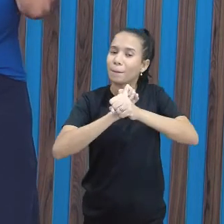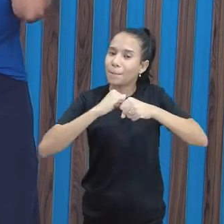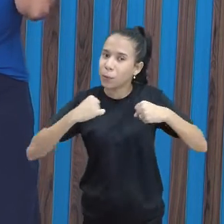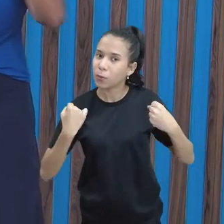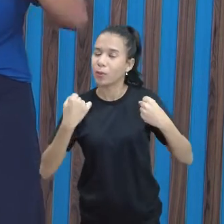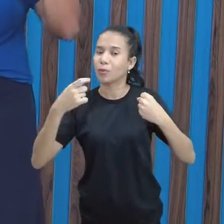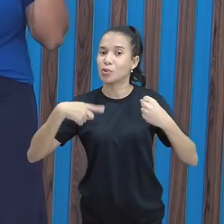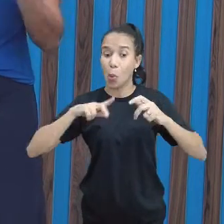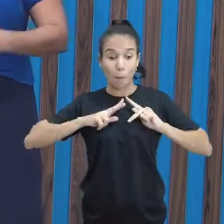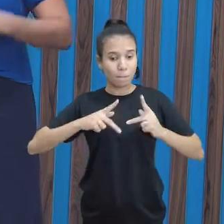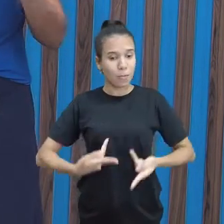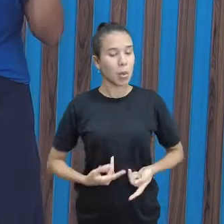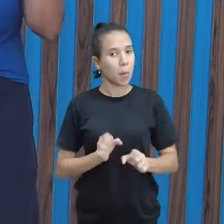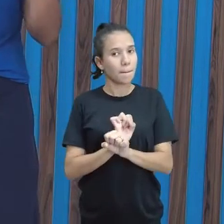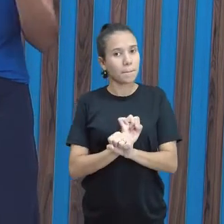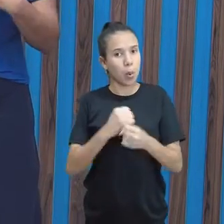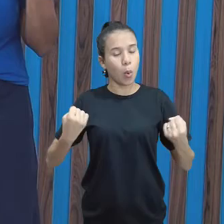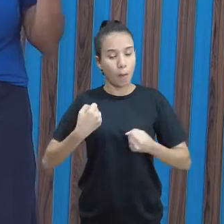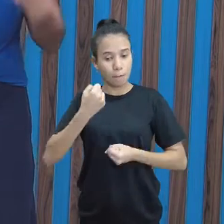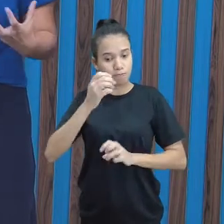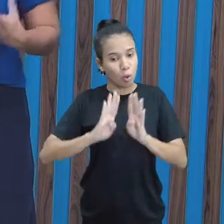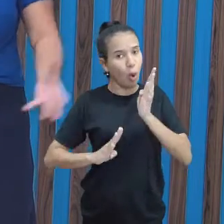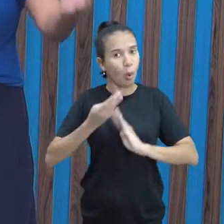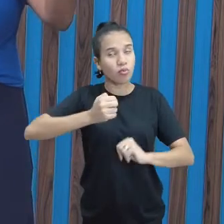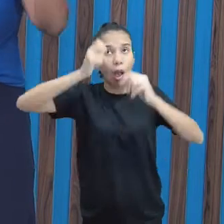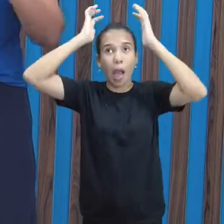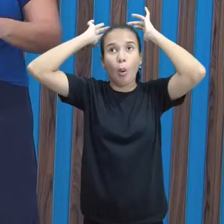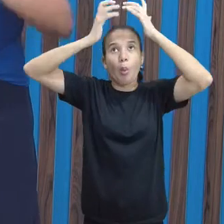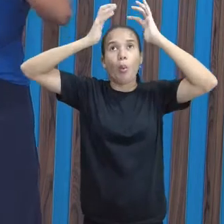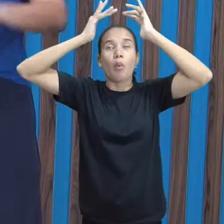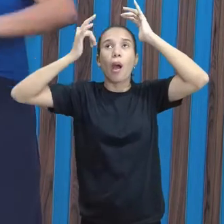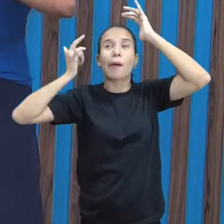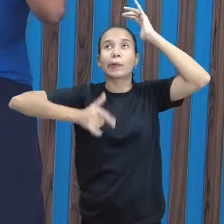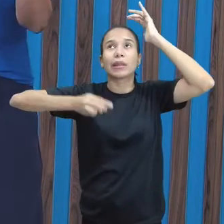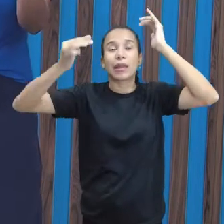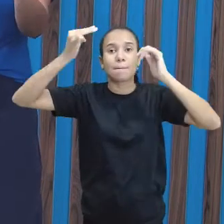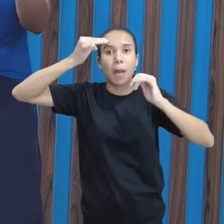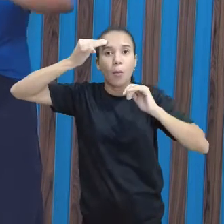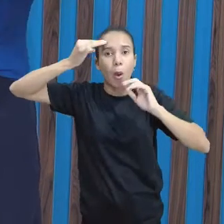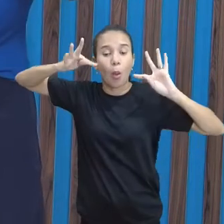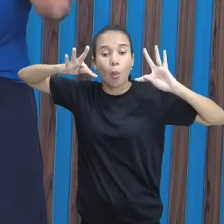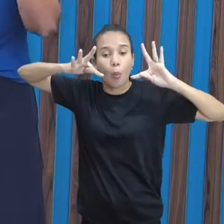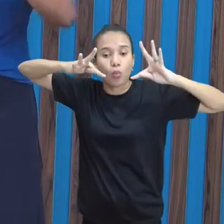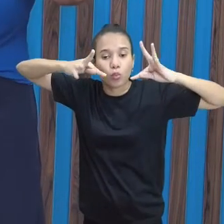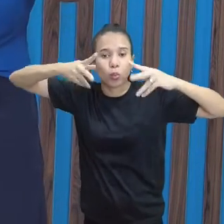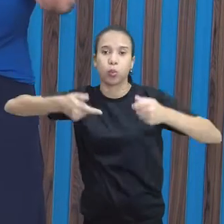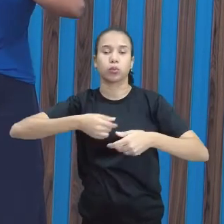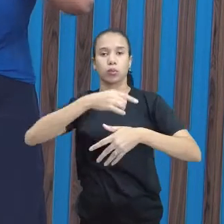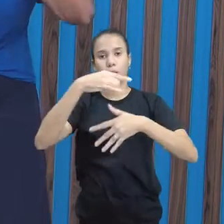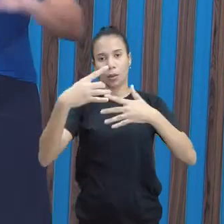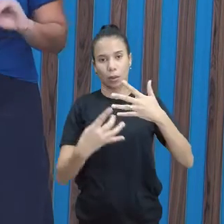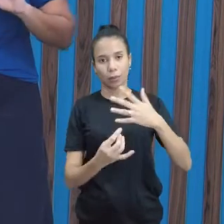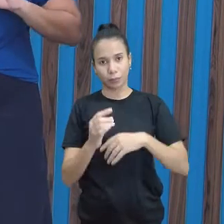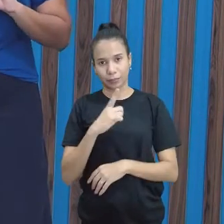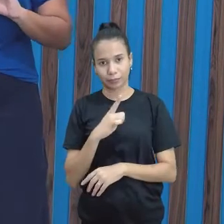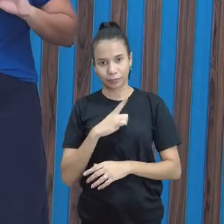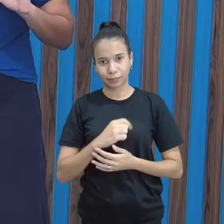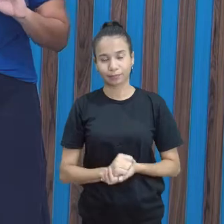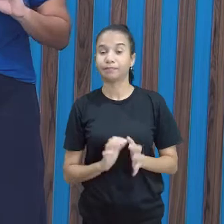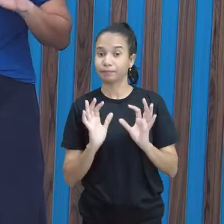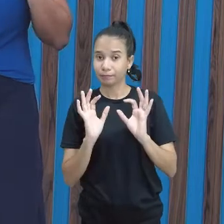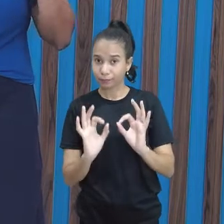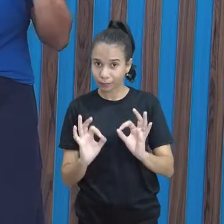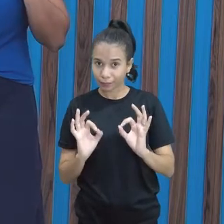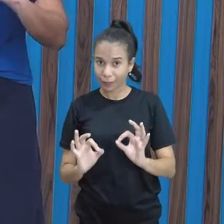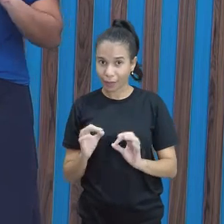é humanamente impossível, biologicamente impossível da gente conseguir recordar de tudo com os mínimos detalhes, tá